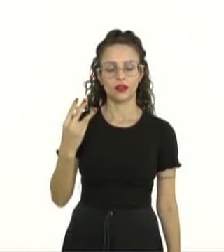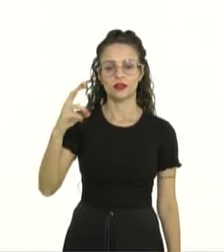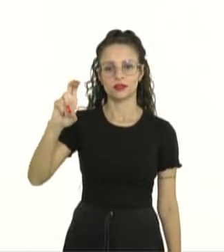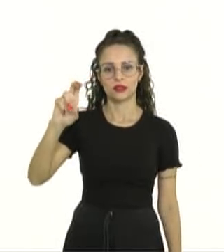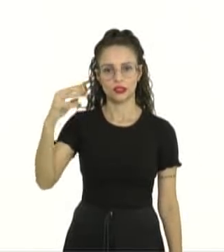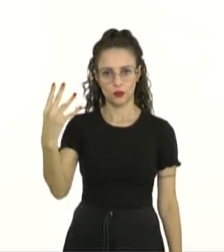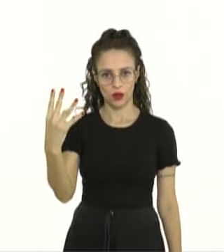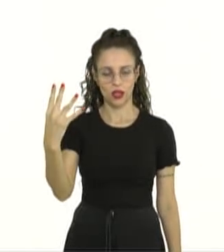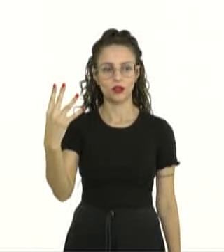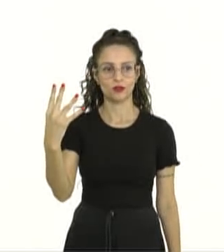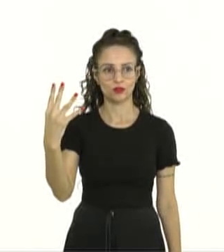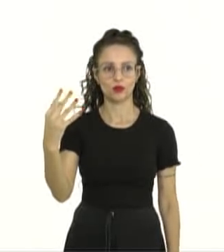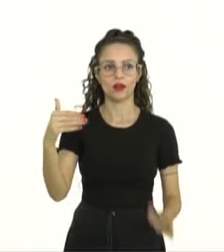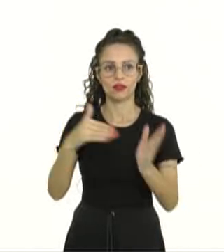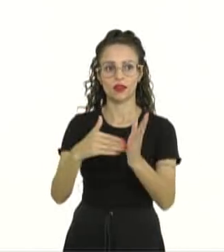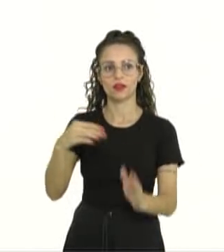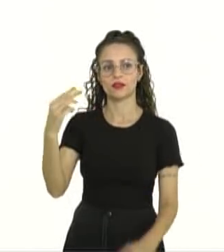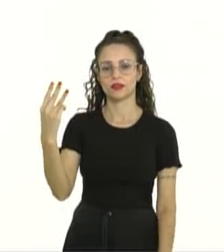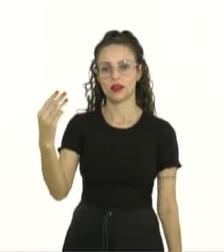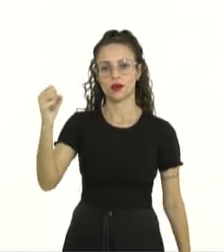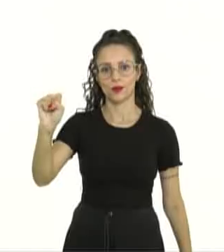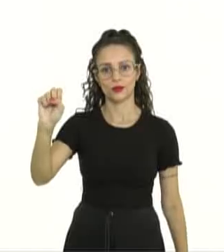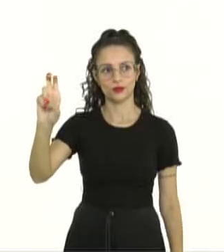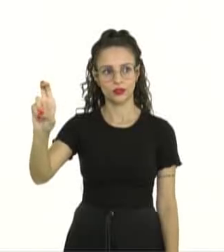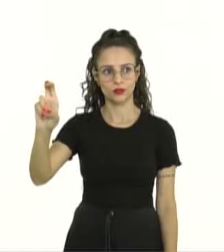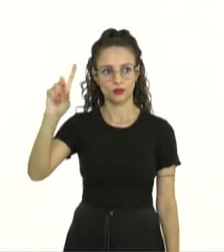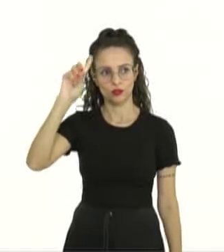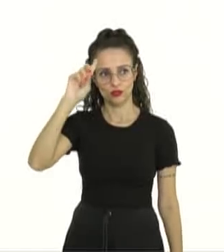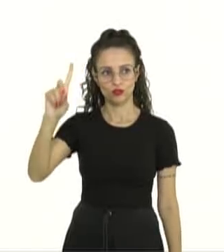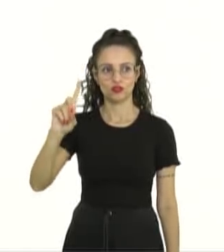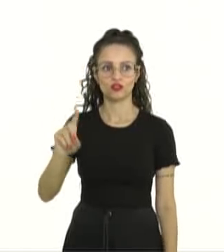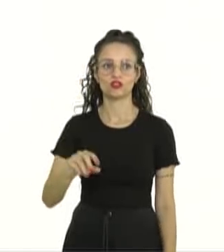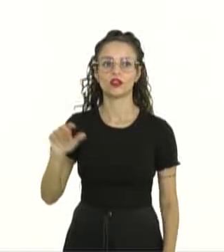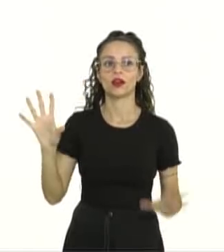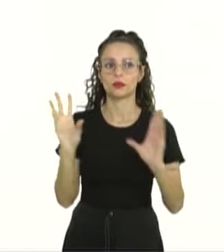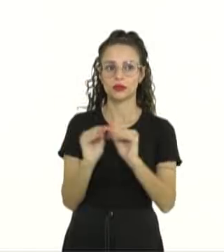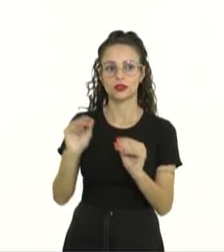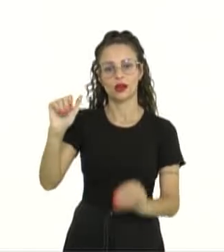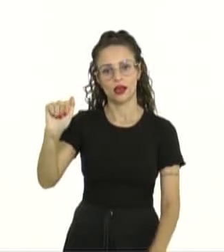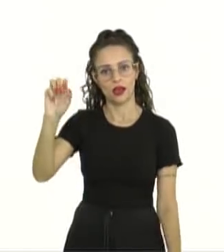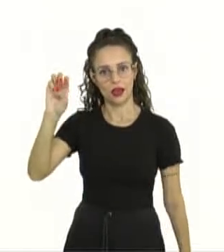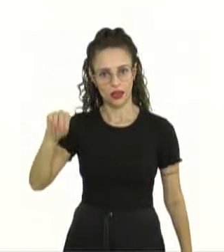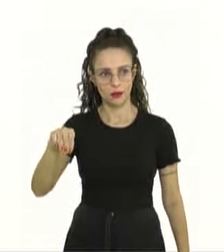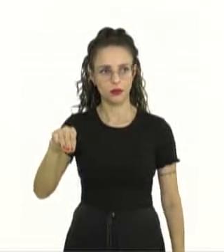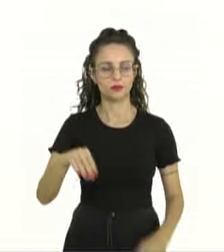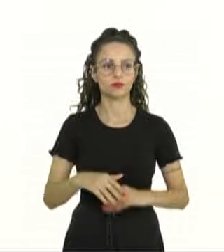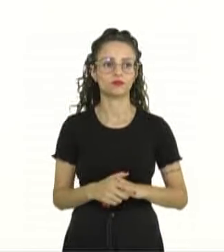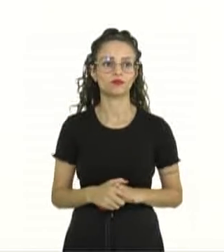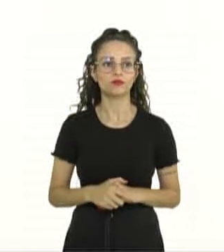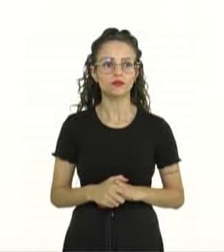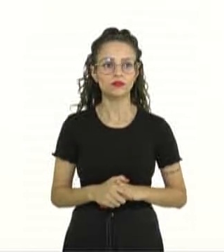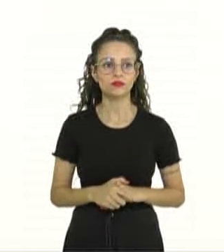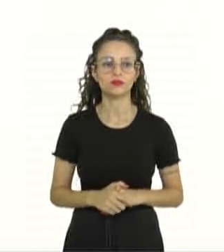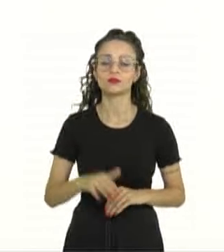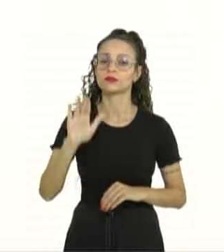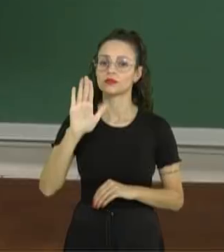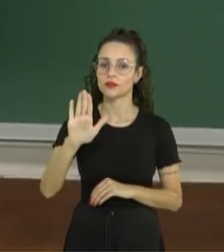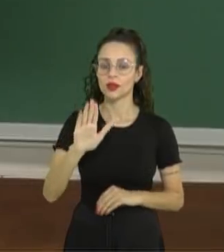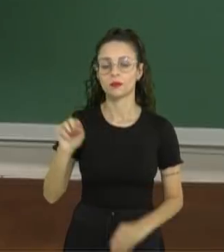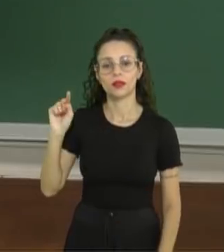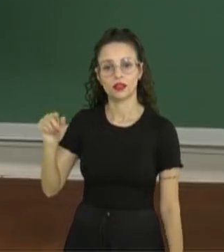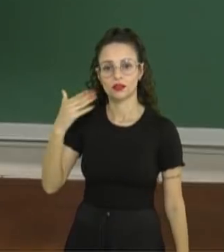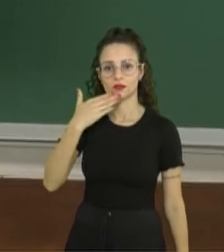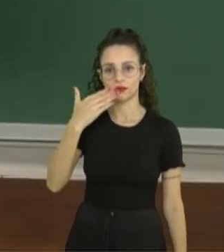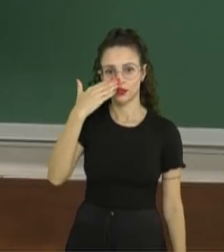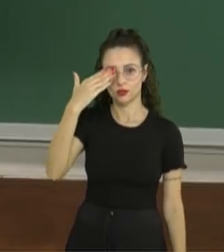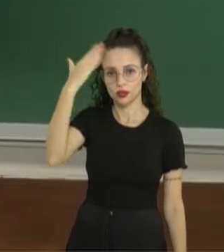judaico, viu, pessoal? Há 385. Esse calendário usa a abreviação AM, como o senhor Roberto já explicou. Já os muçulmanos,